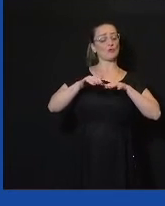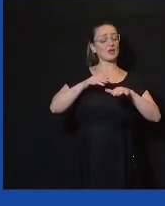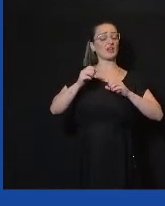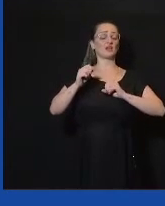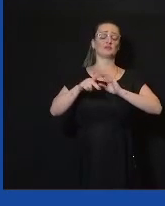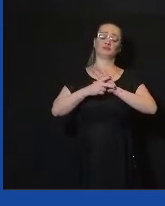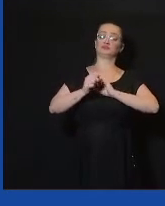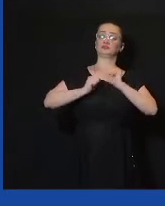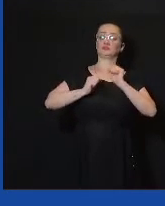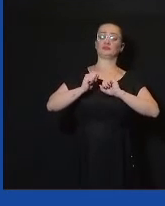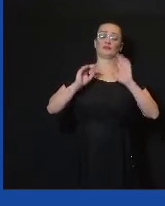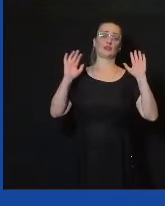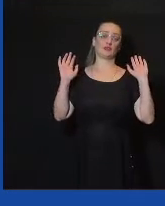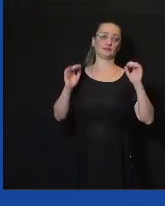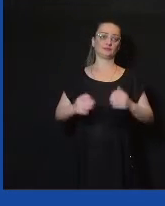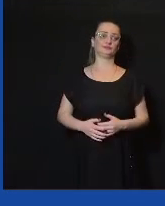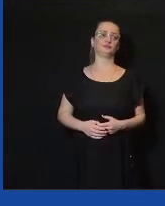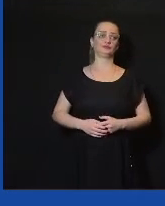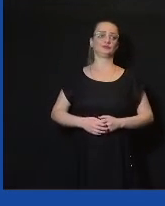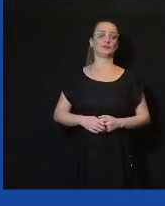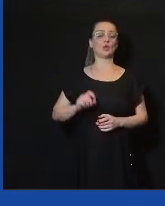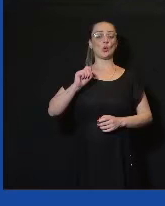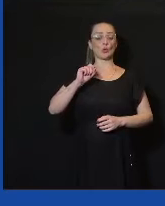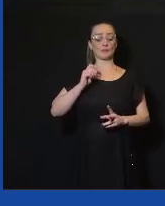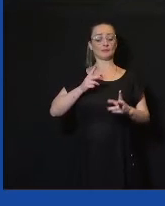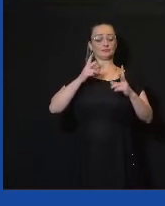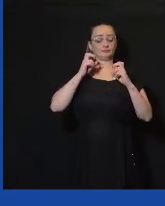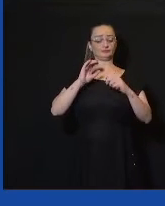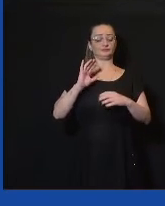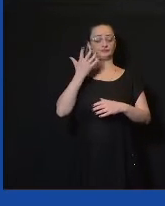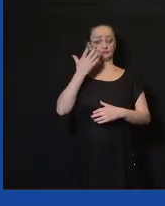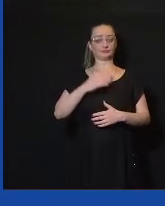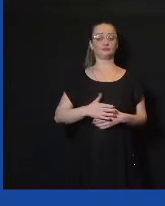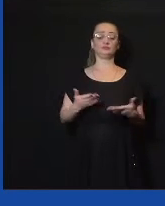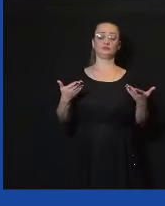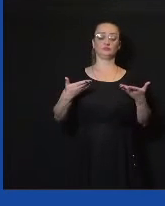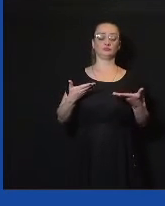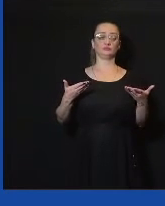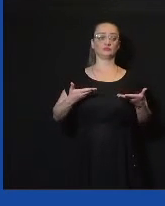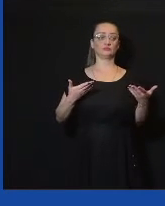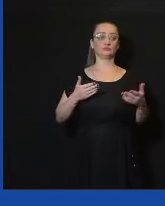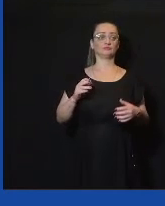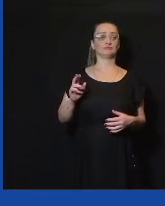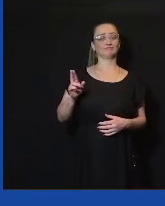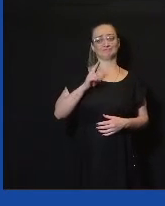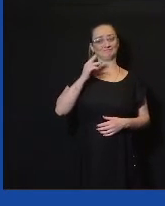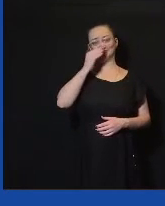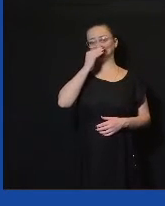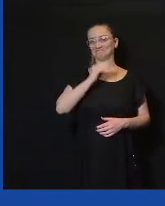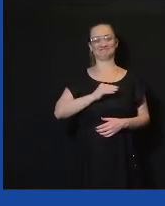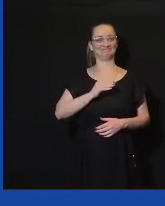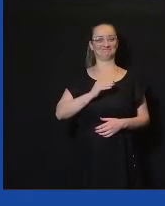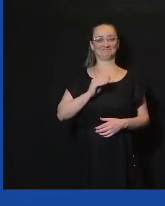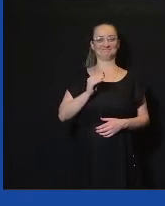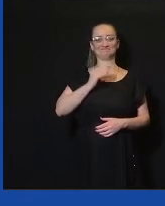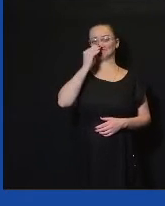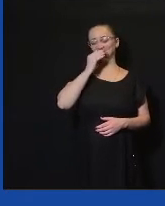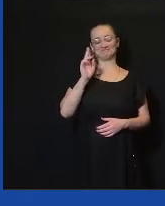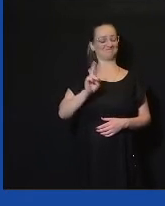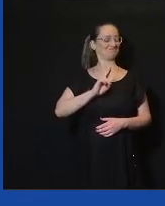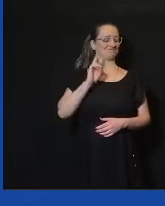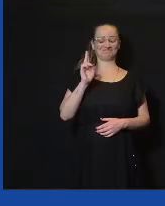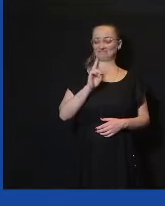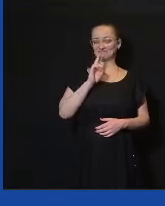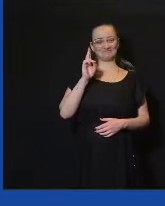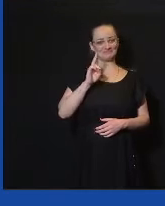empresas. O que está havendo é que agora é impossível ignorar. Ignorar não vai conseguir